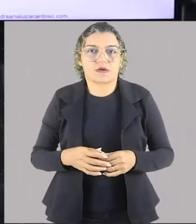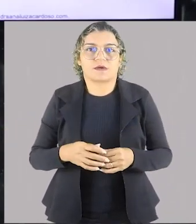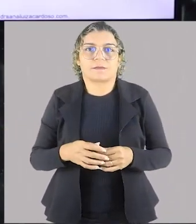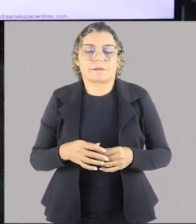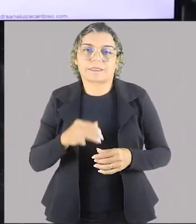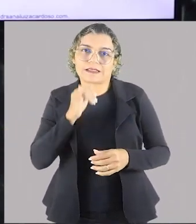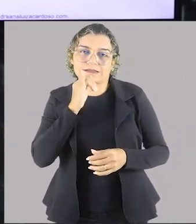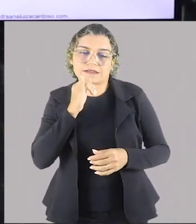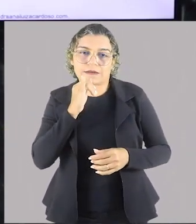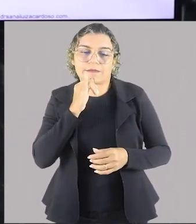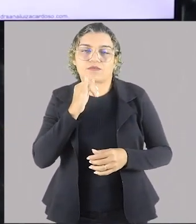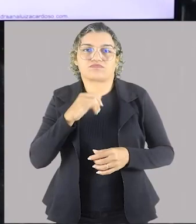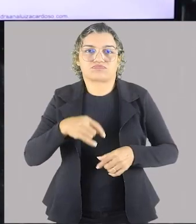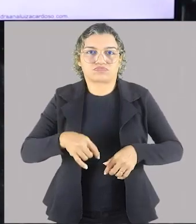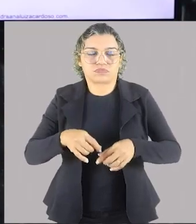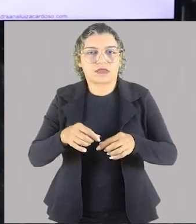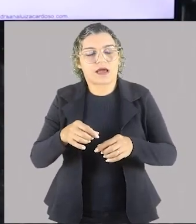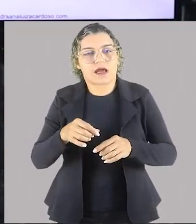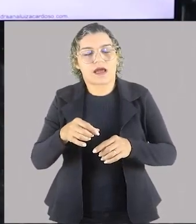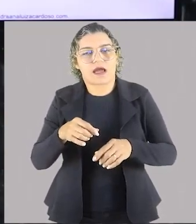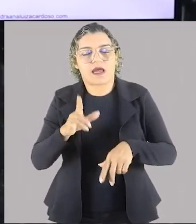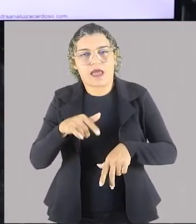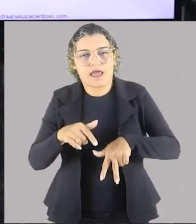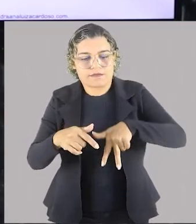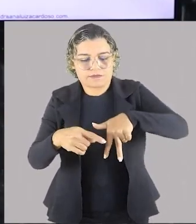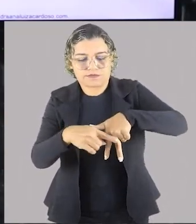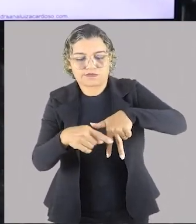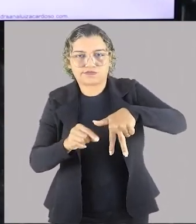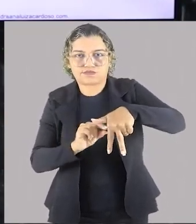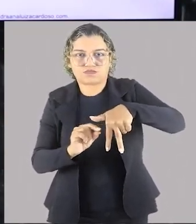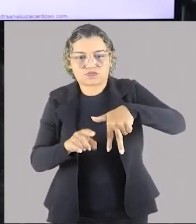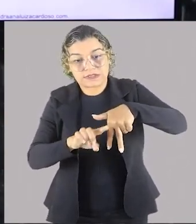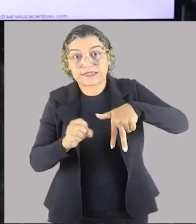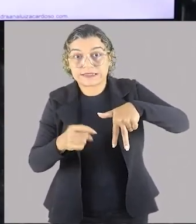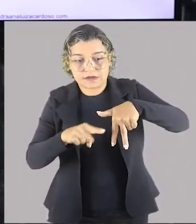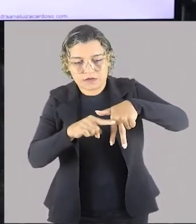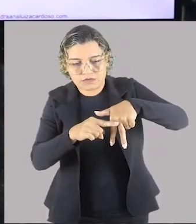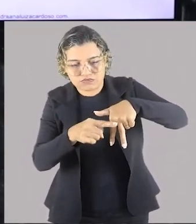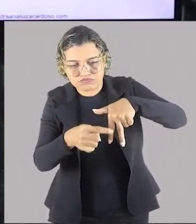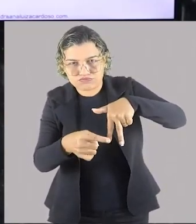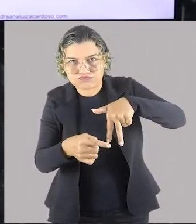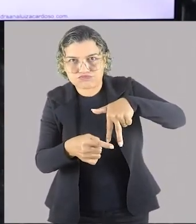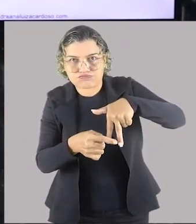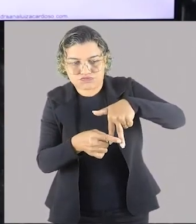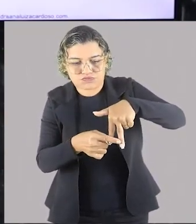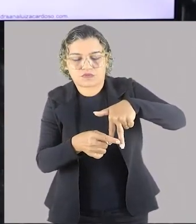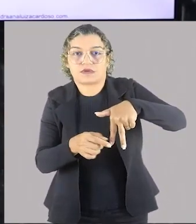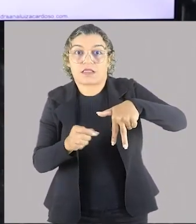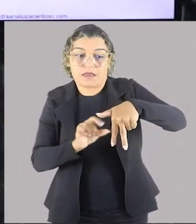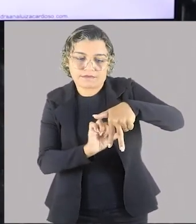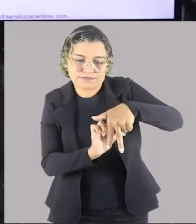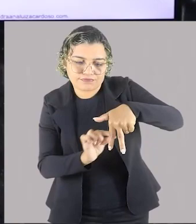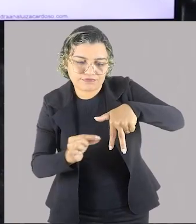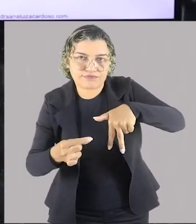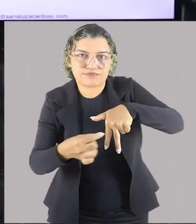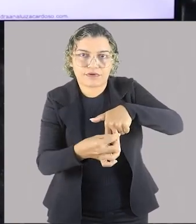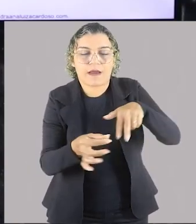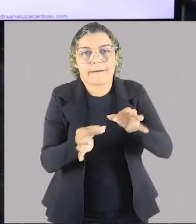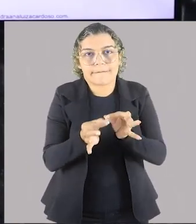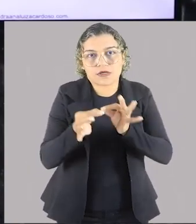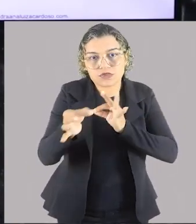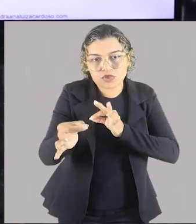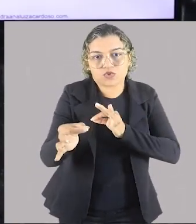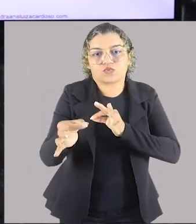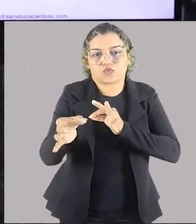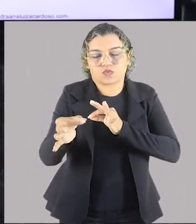umbigo, passou por toda a circunferência e a mulher viu que o valor está superior a